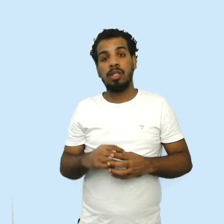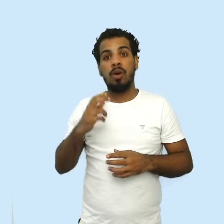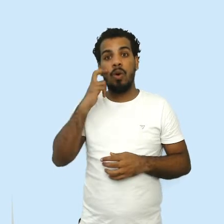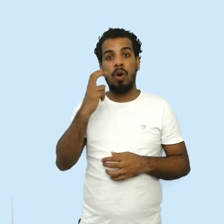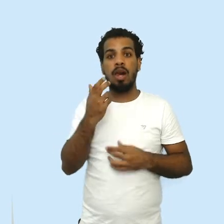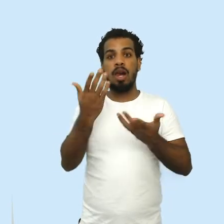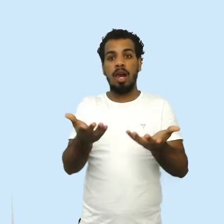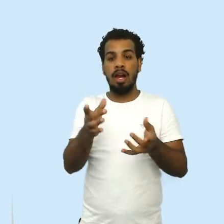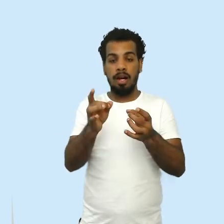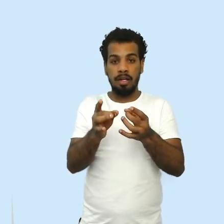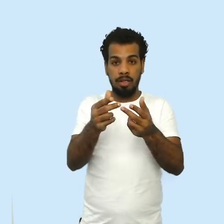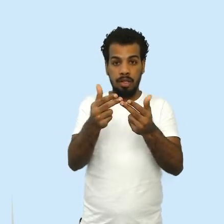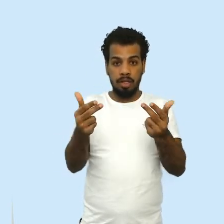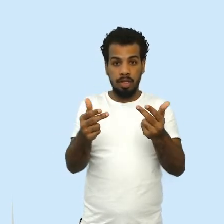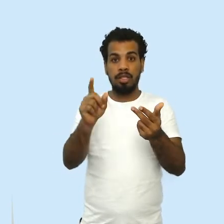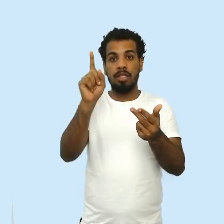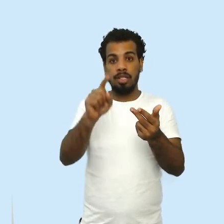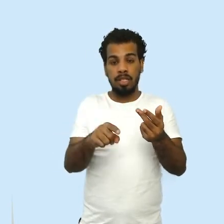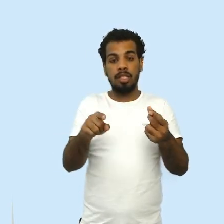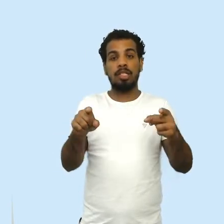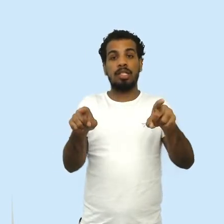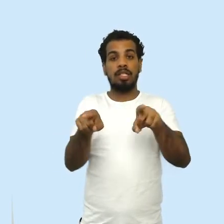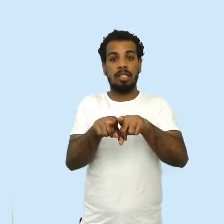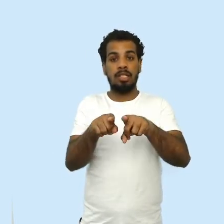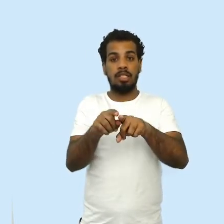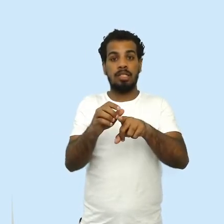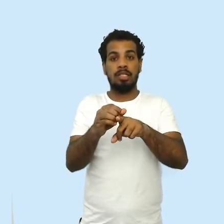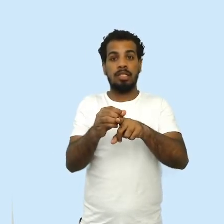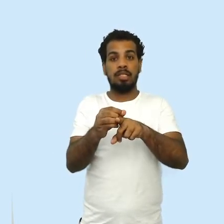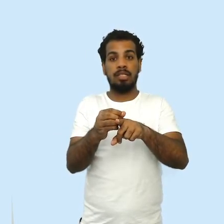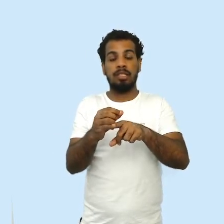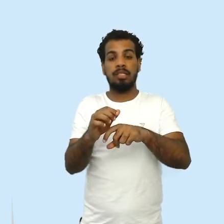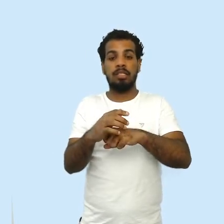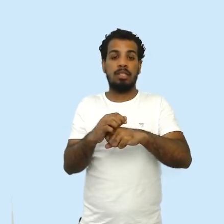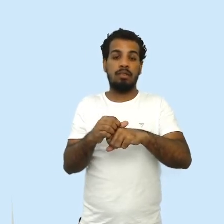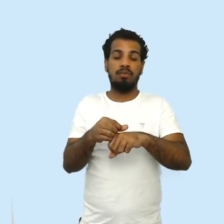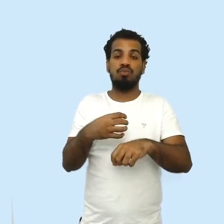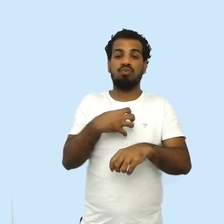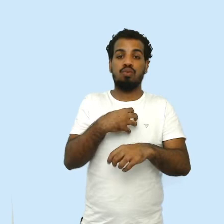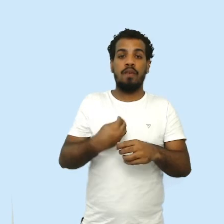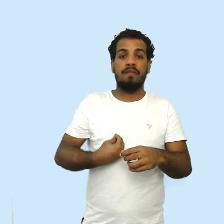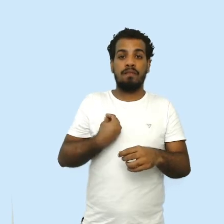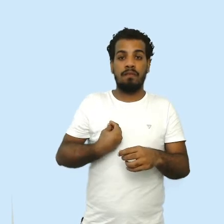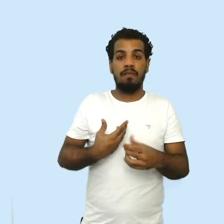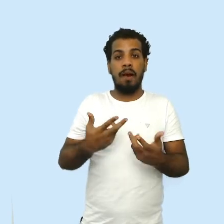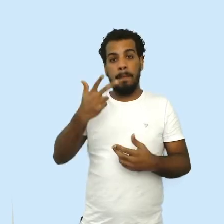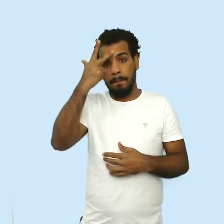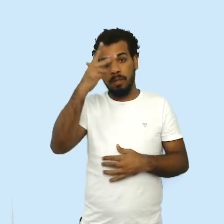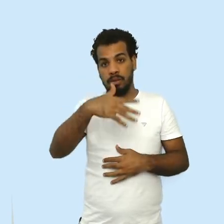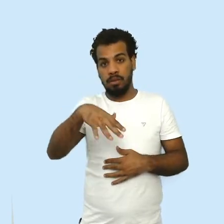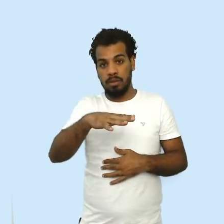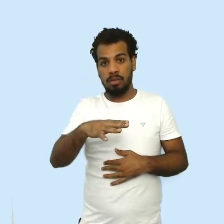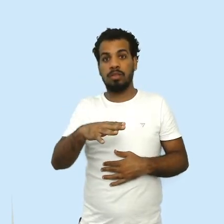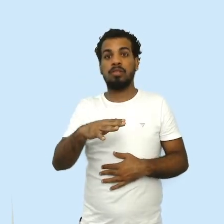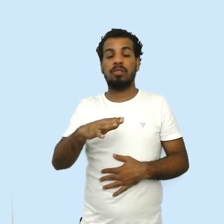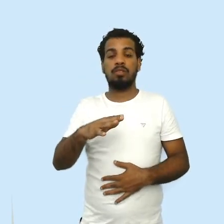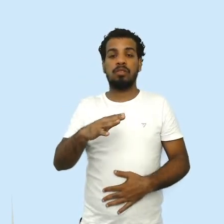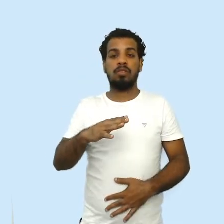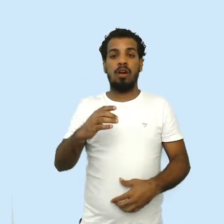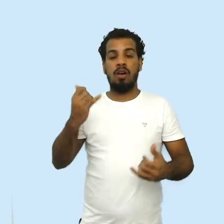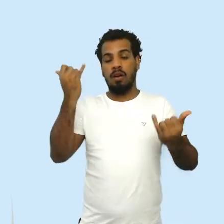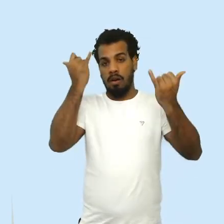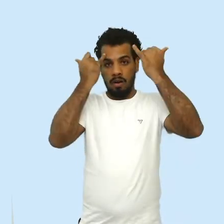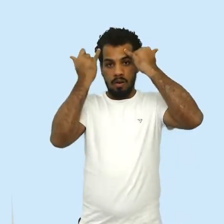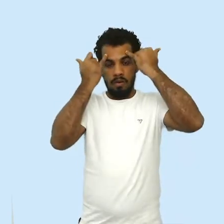vender produtos e querendo vender também um modo e um modelo de vida. Pessoas mal informadas tomam